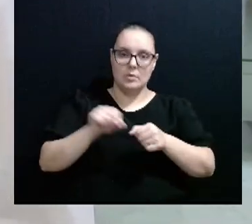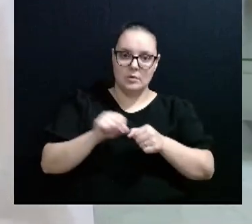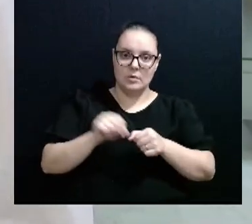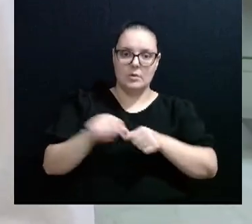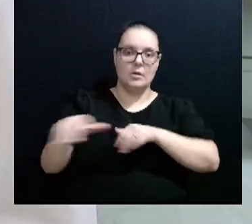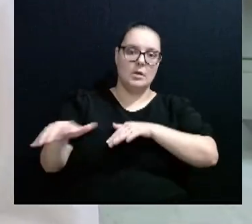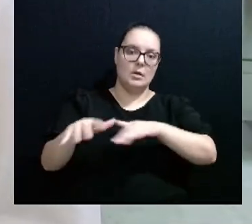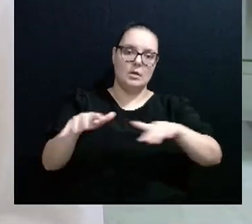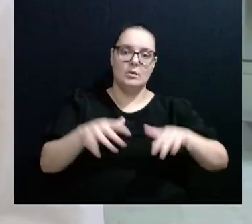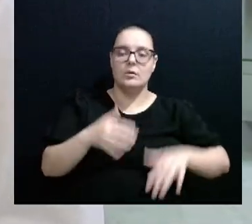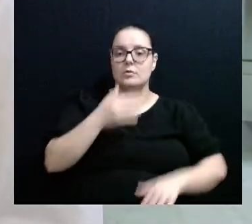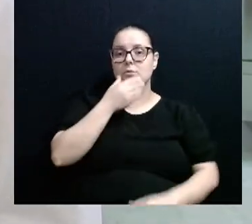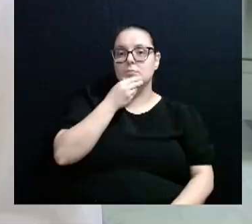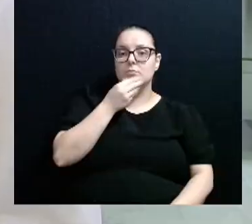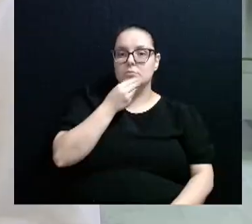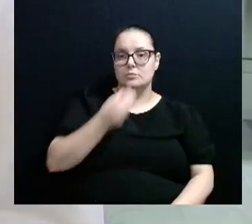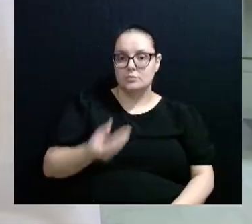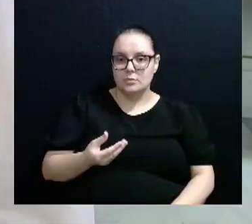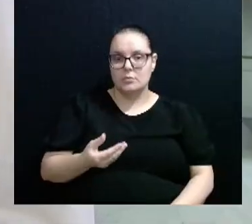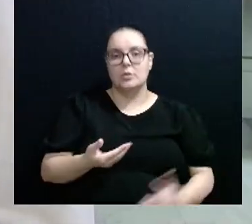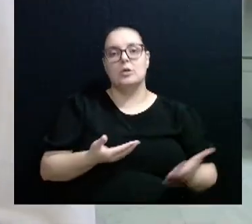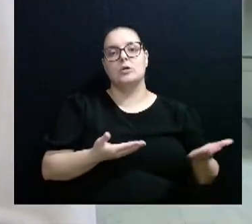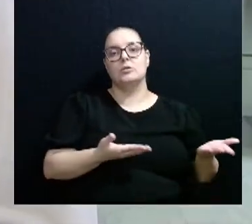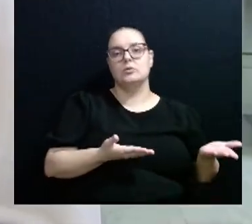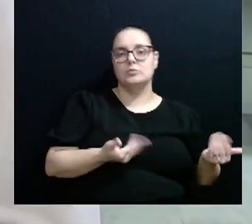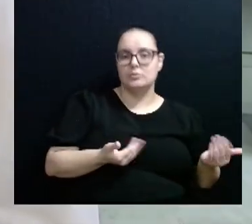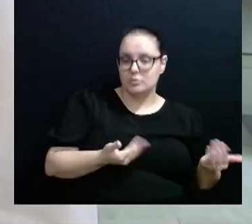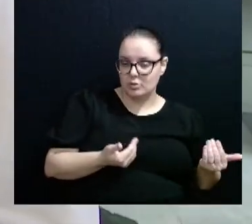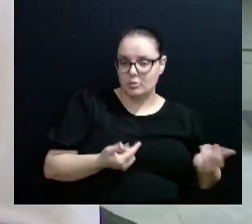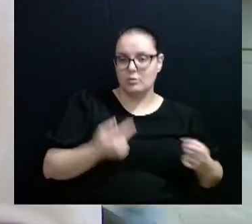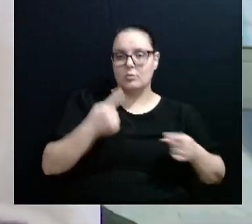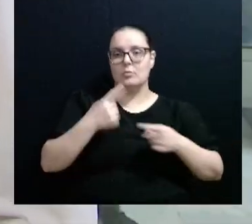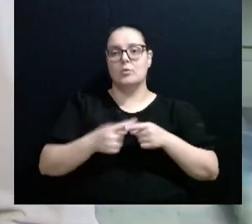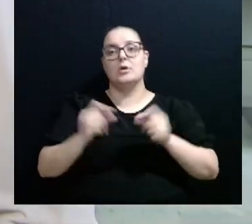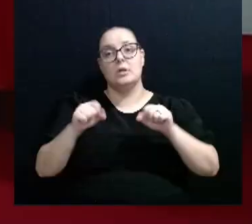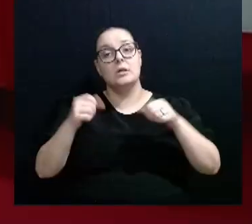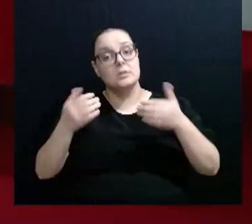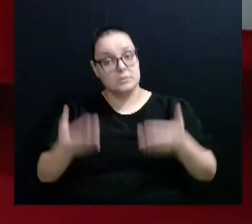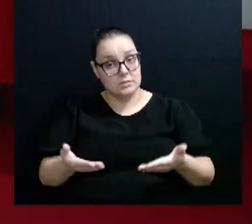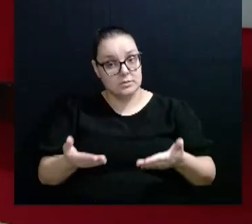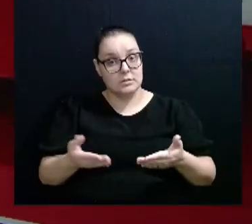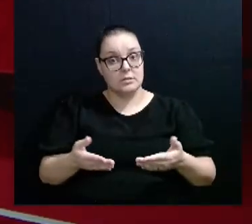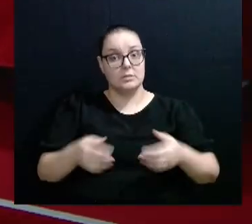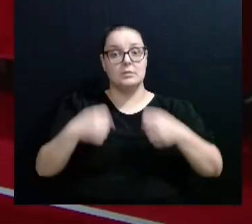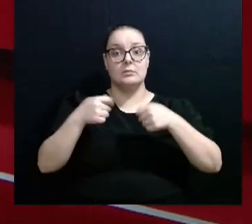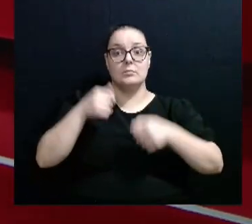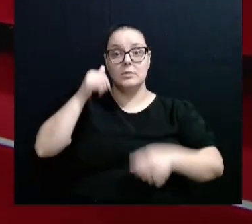homens, com os jovens, porque isso sim, né, a gente precisa prevenir.